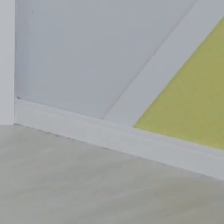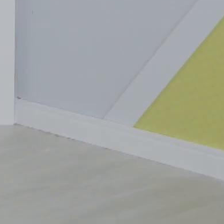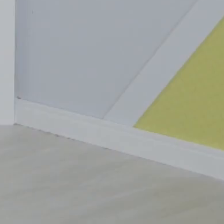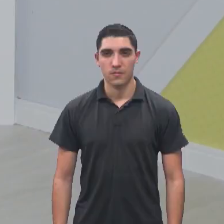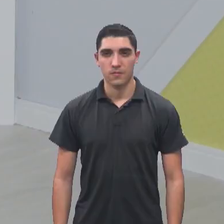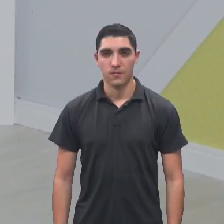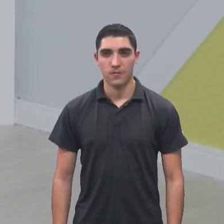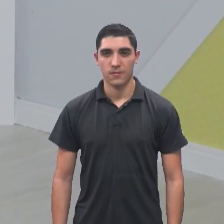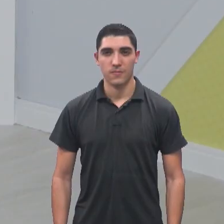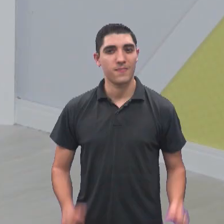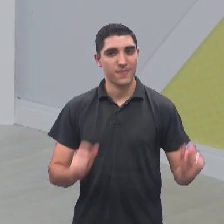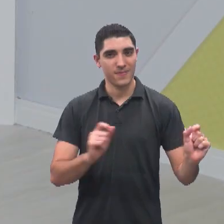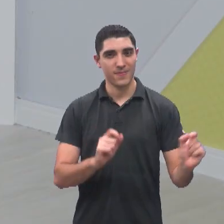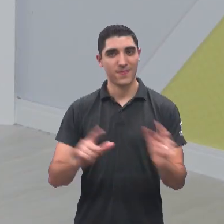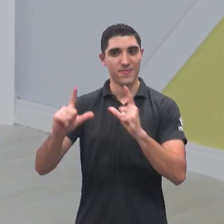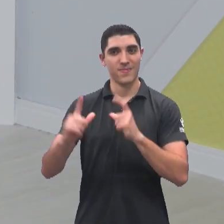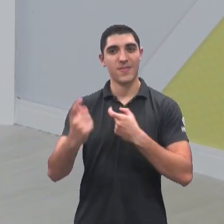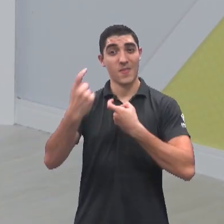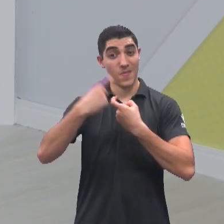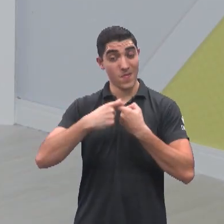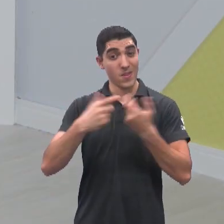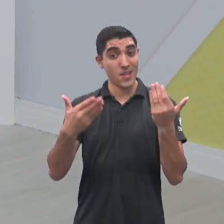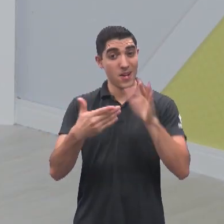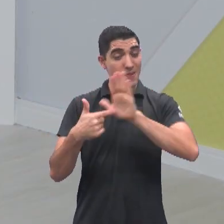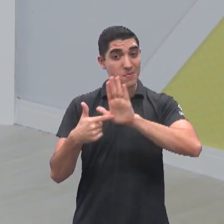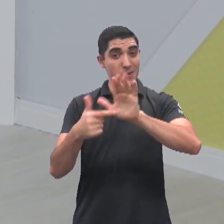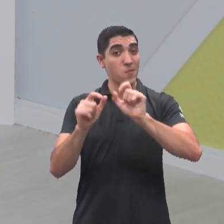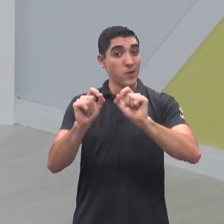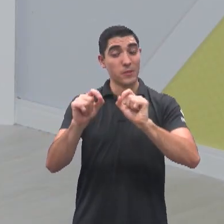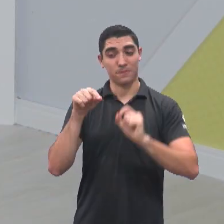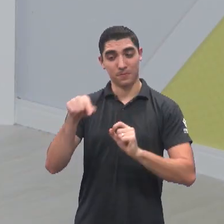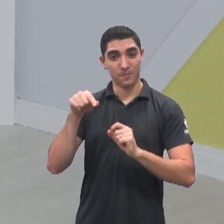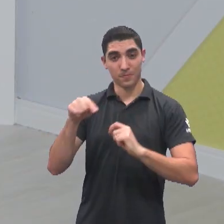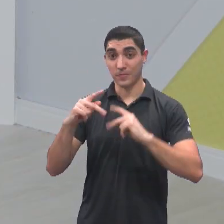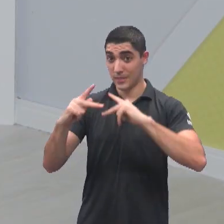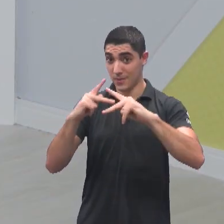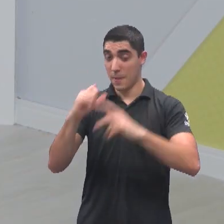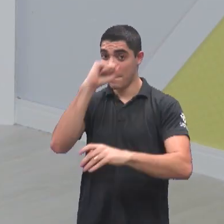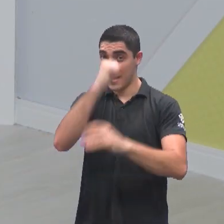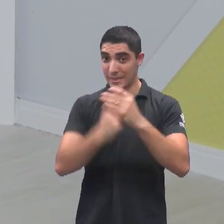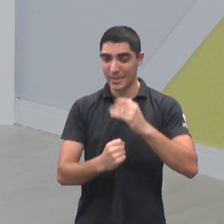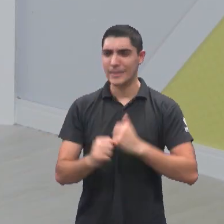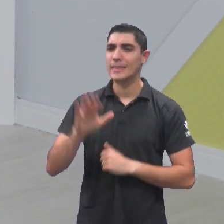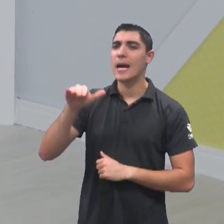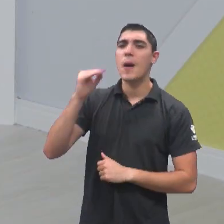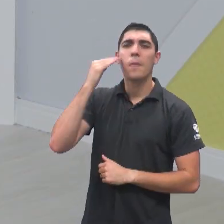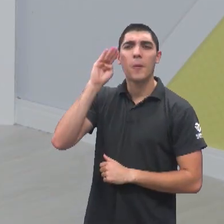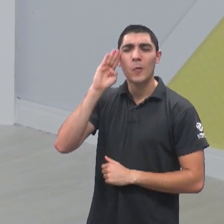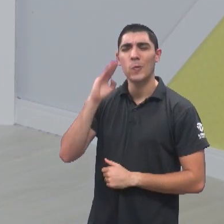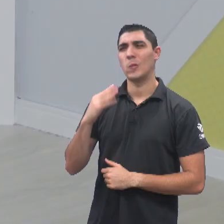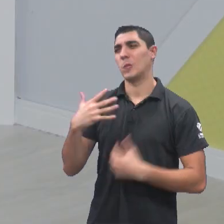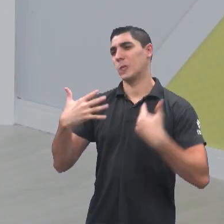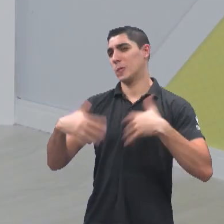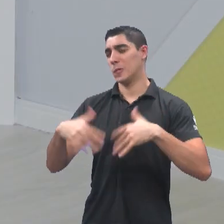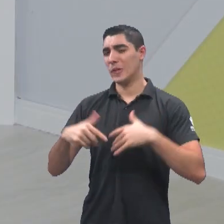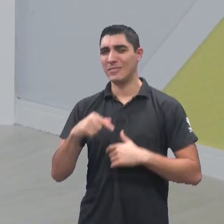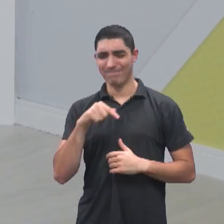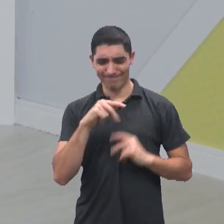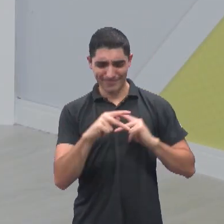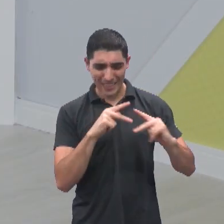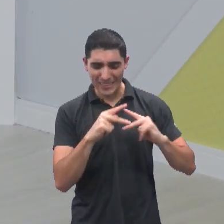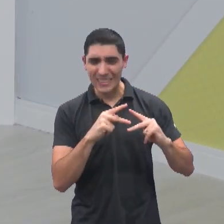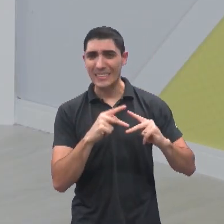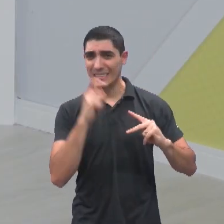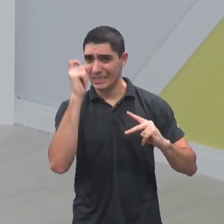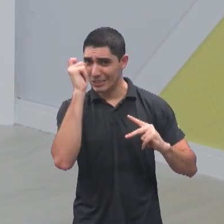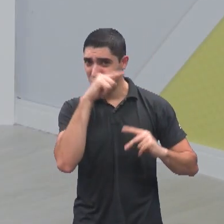Muito bem, estamos de volta com o nosso Hora do Esporte para falar de basquete. Brunão, a coisa tá complicada para o São José, o